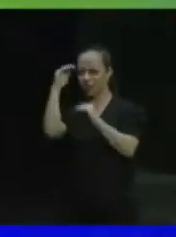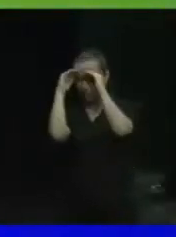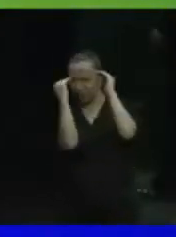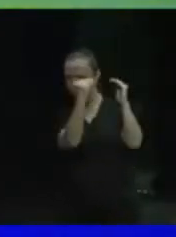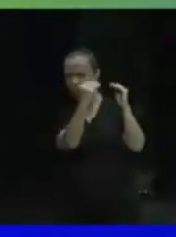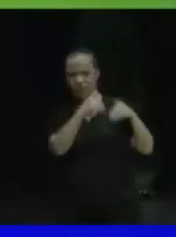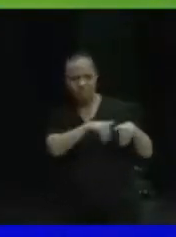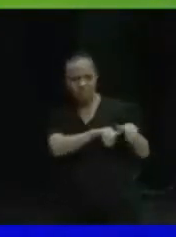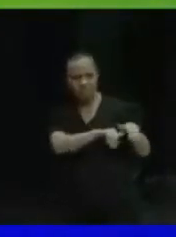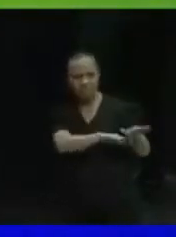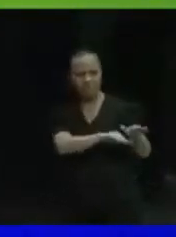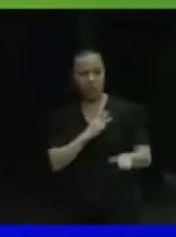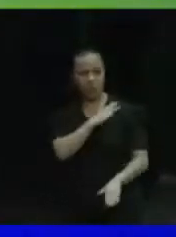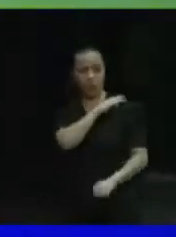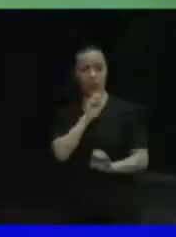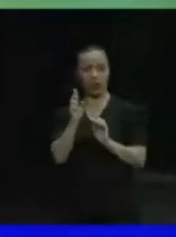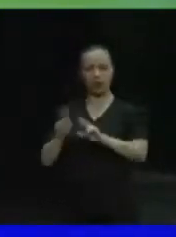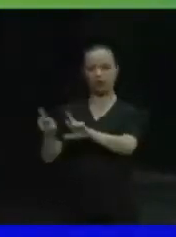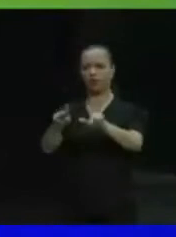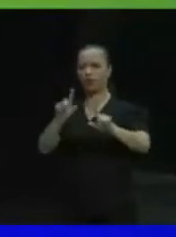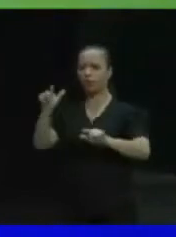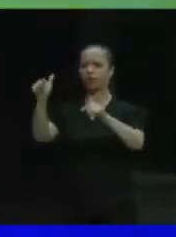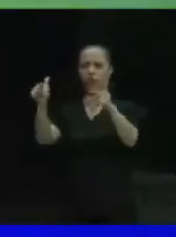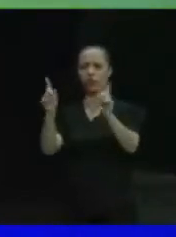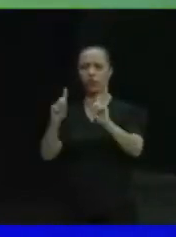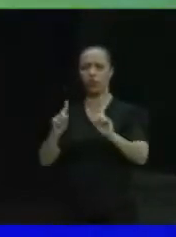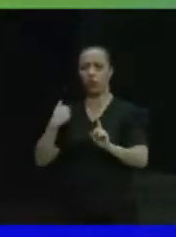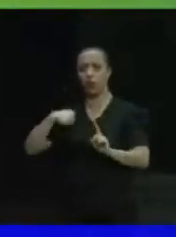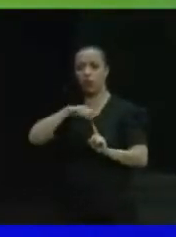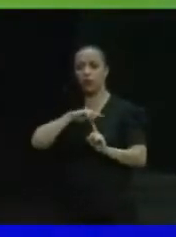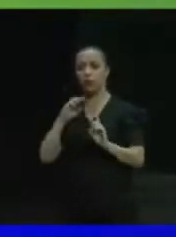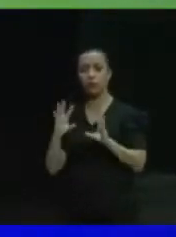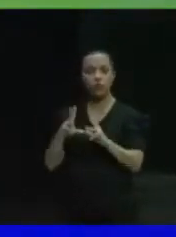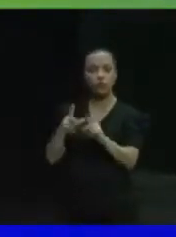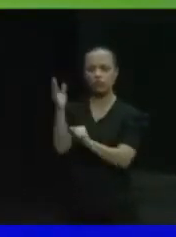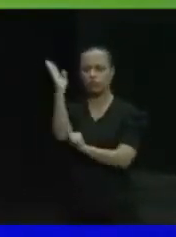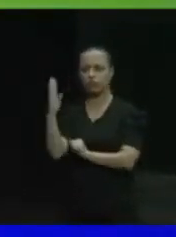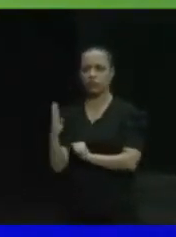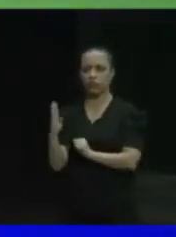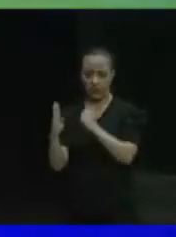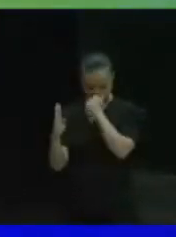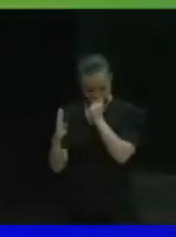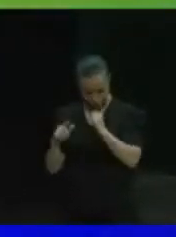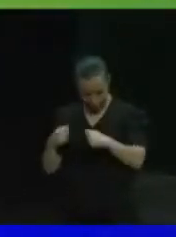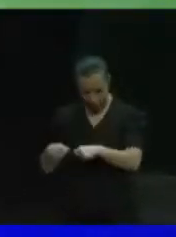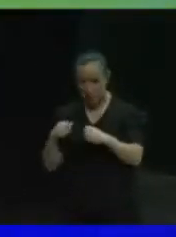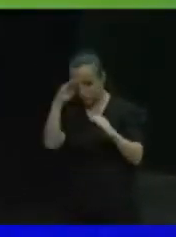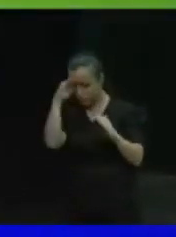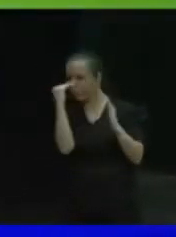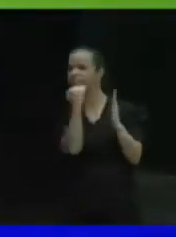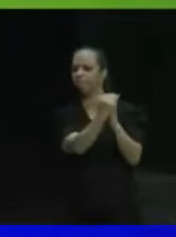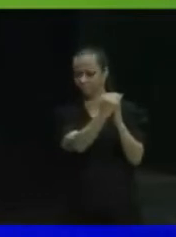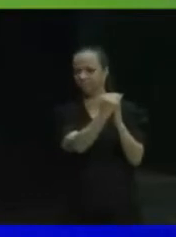Armadas. O militar não é diferente dos outros. Somos todos brasileiros. Devemos